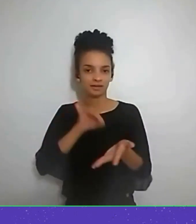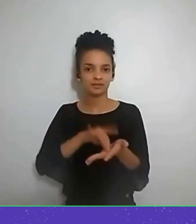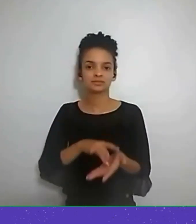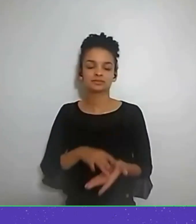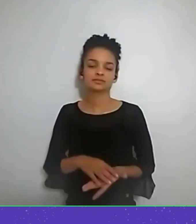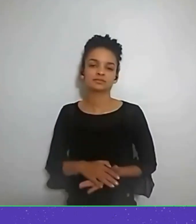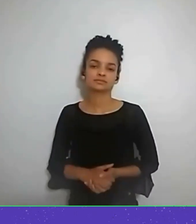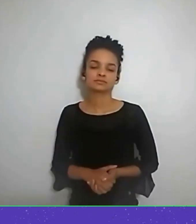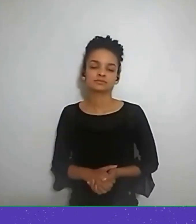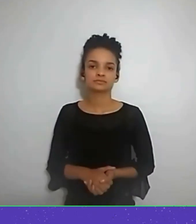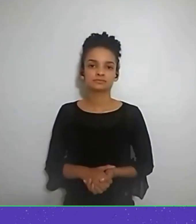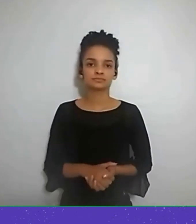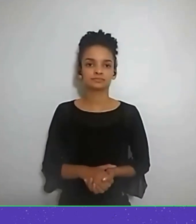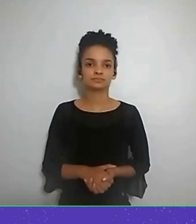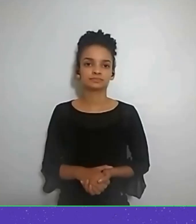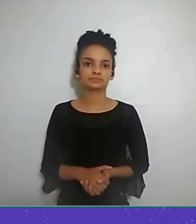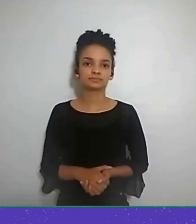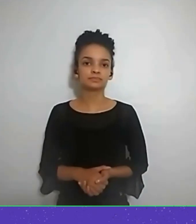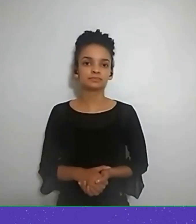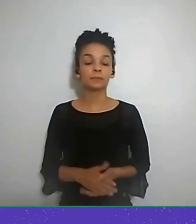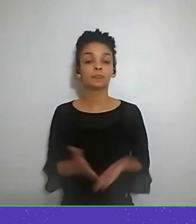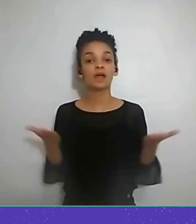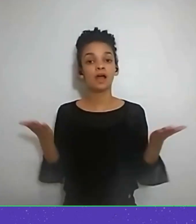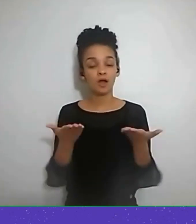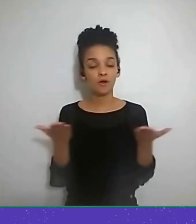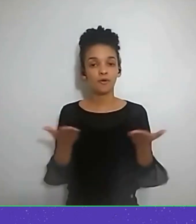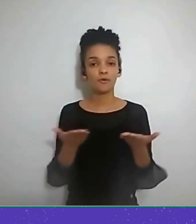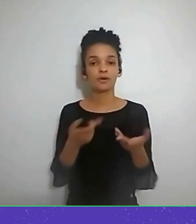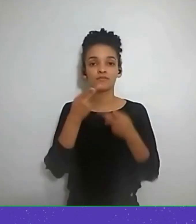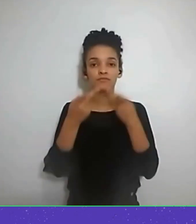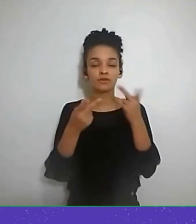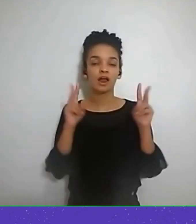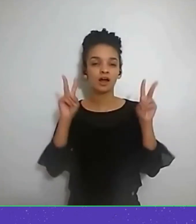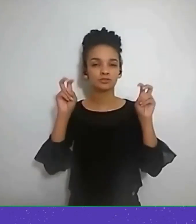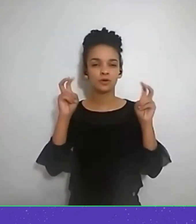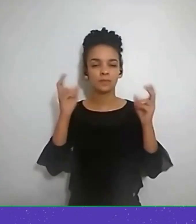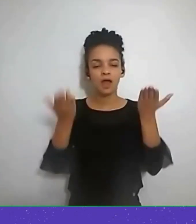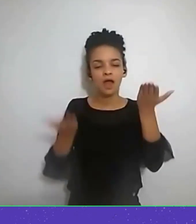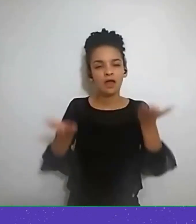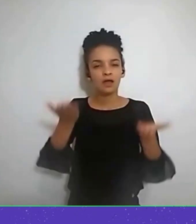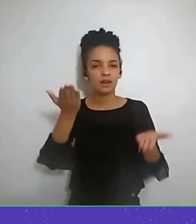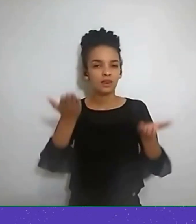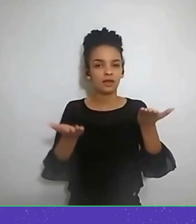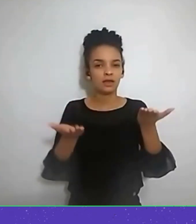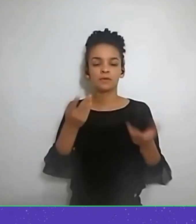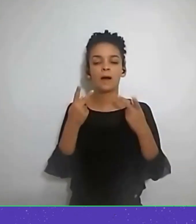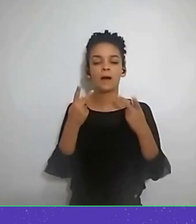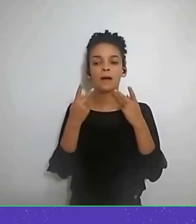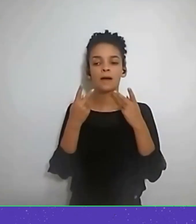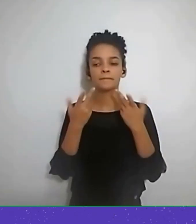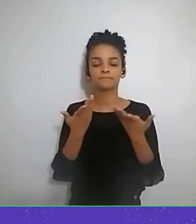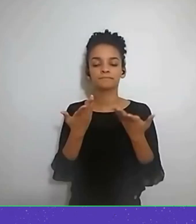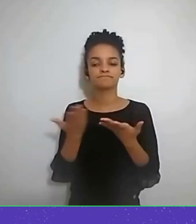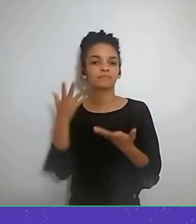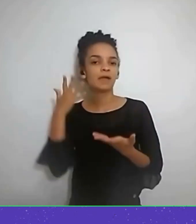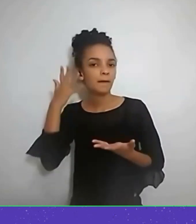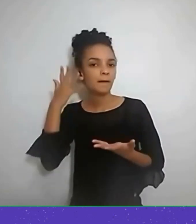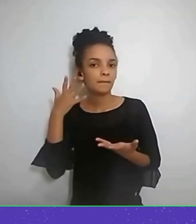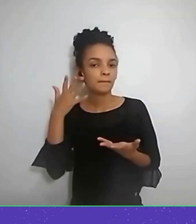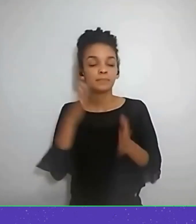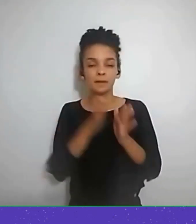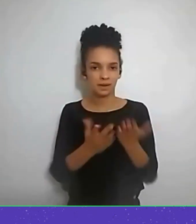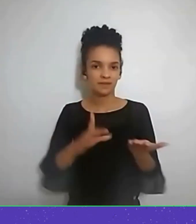E agora, irmãos, vou falar um pouco sobre o equilíbrio entre a palavra e a obra, que de manhã também o irmão, né, Miguel,